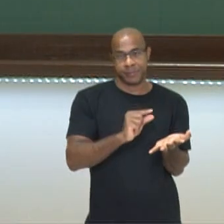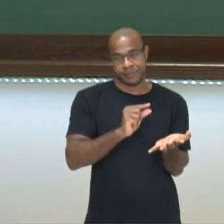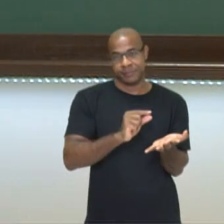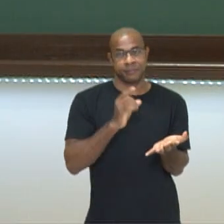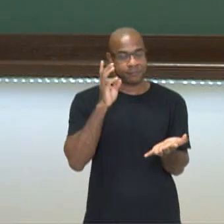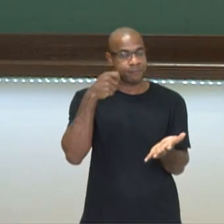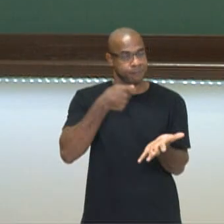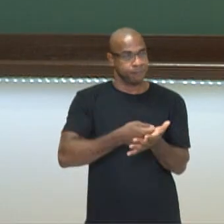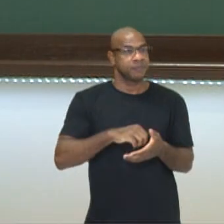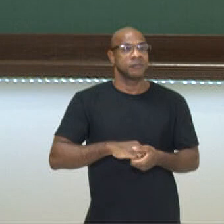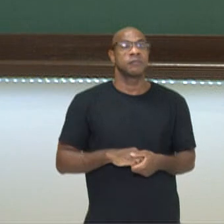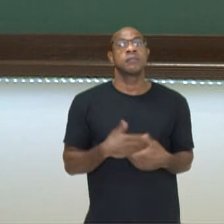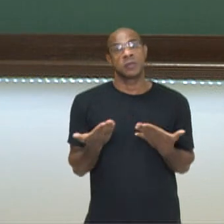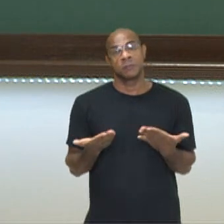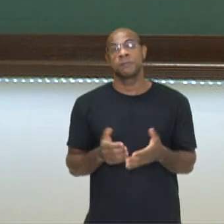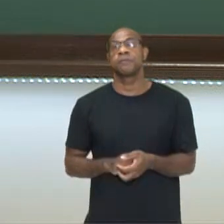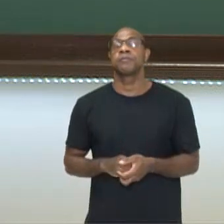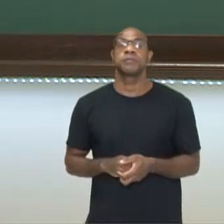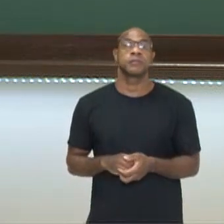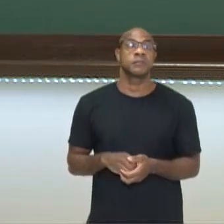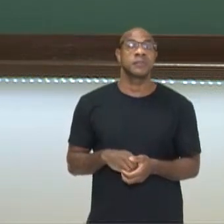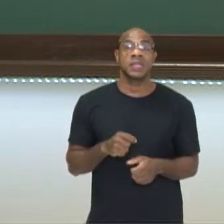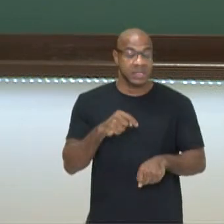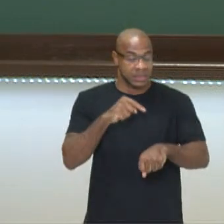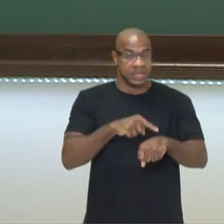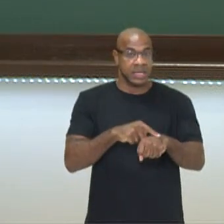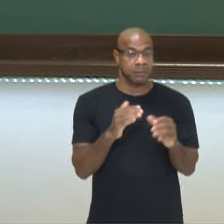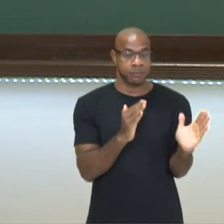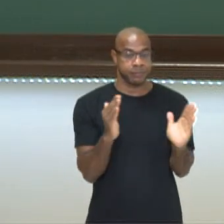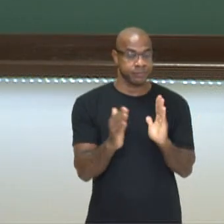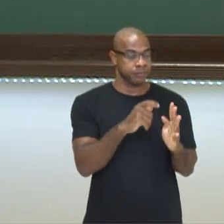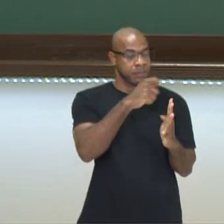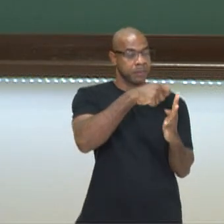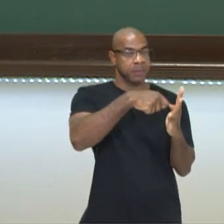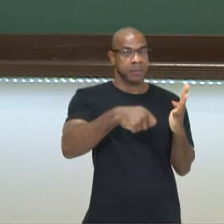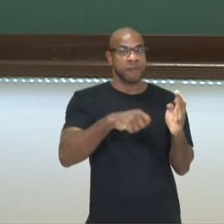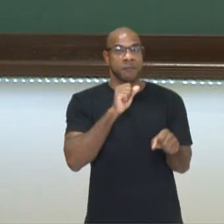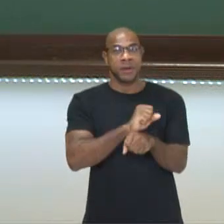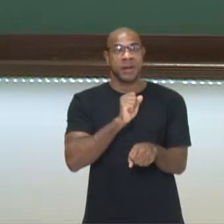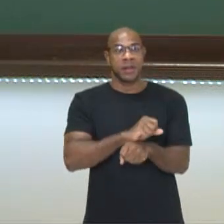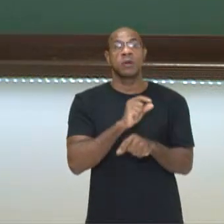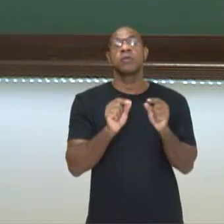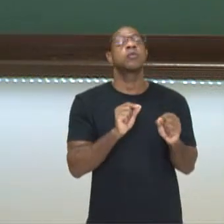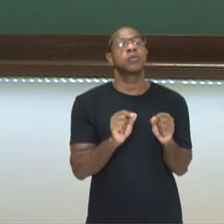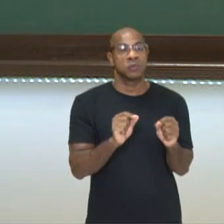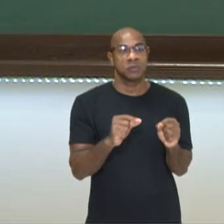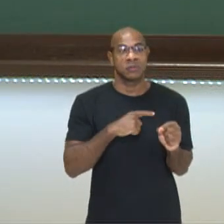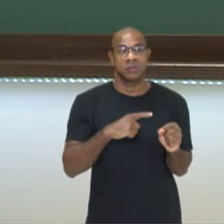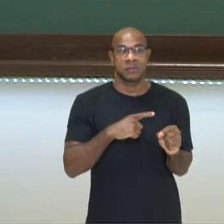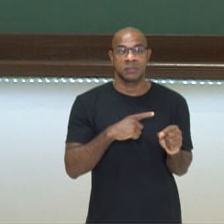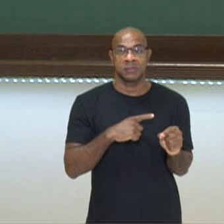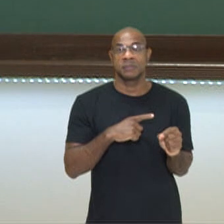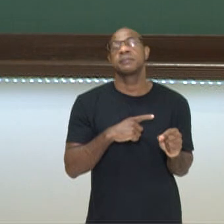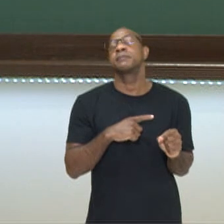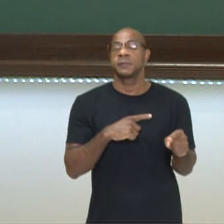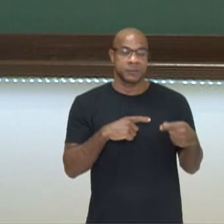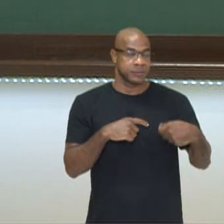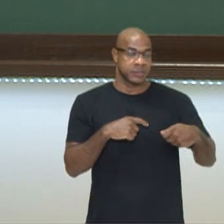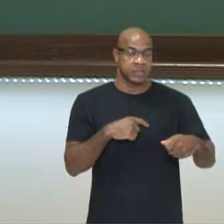Ok? Então, o que acontece? Esse tempo que a pessoa vai ficar esperando eu pagar o valor, ele tem que ser